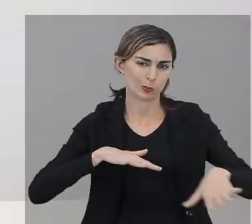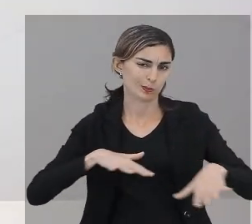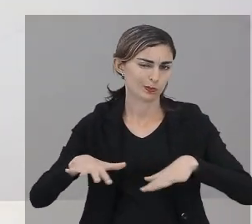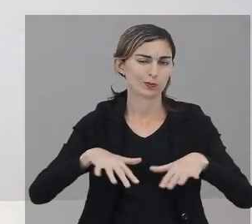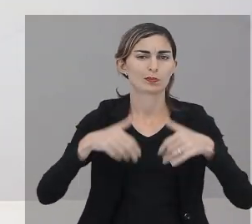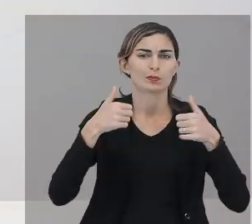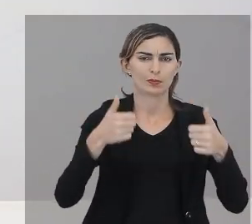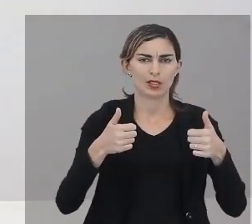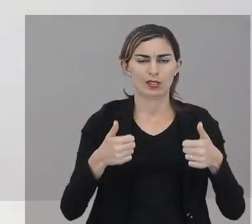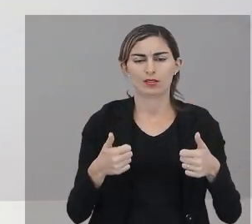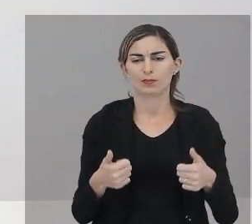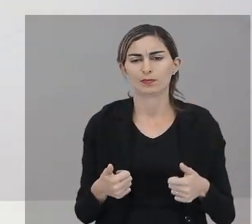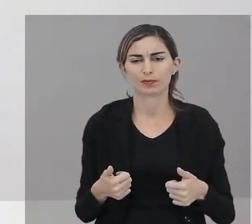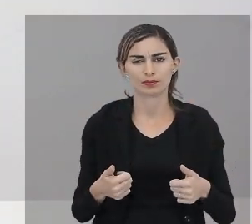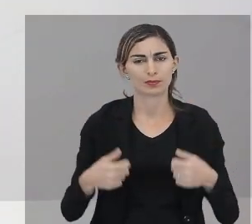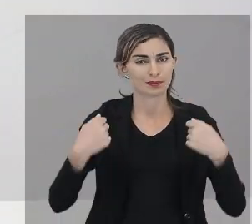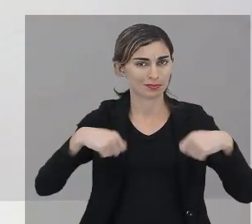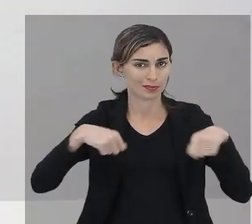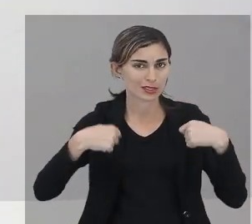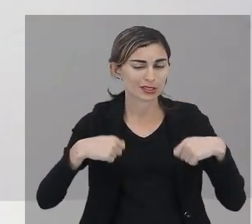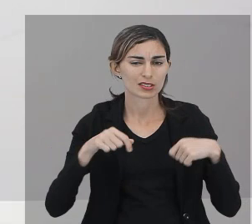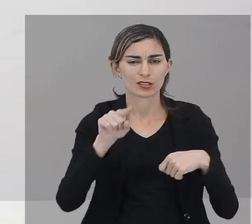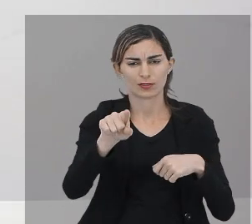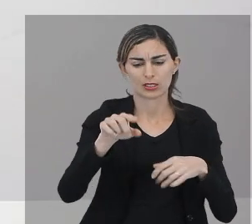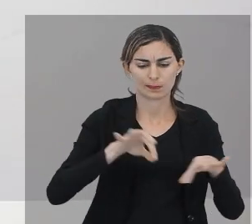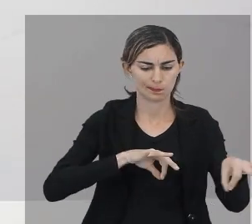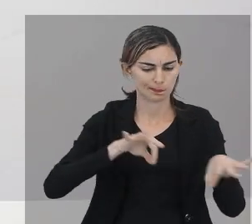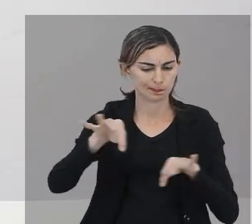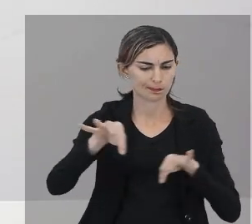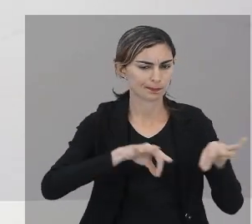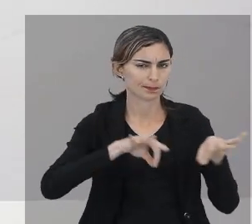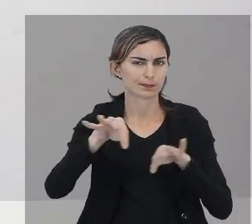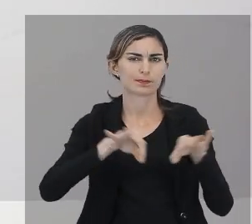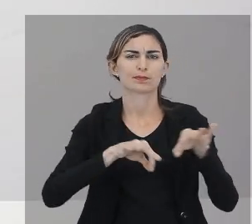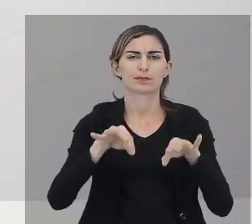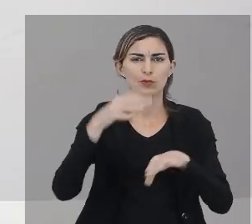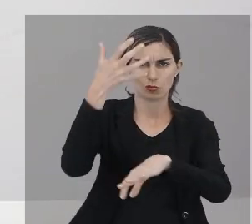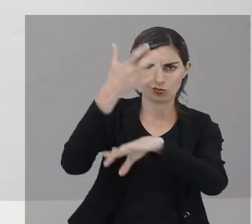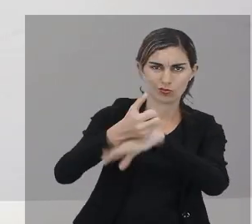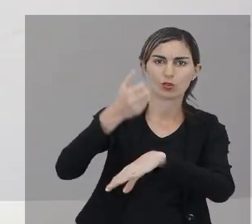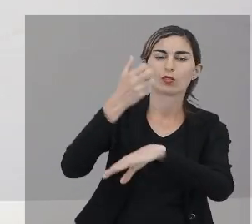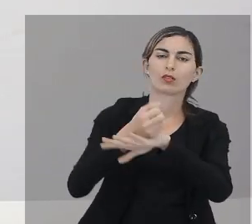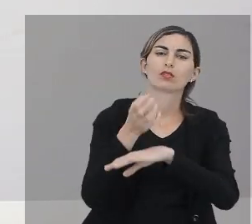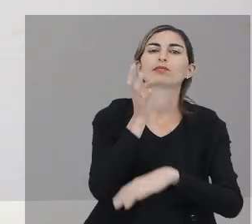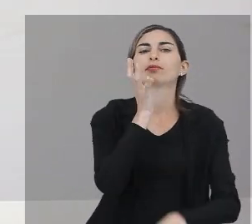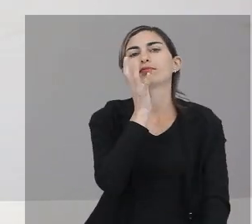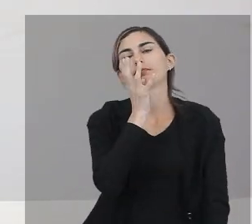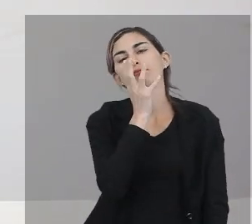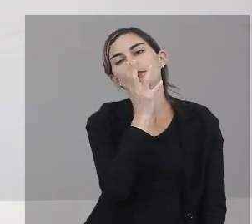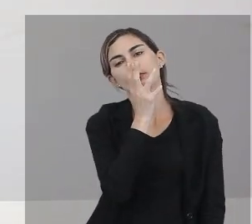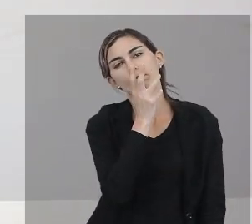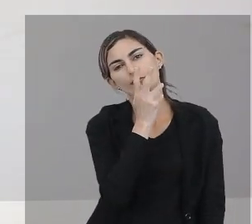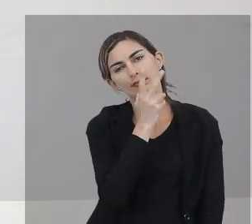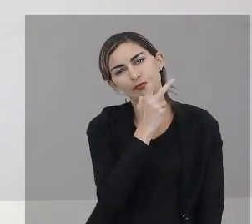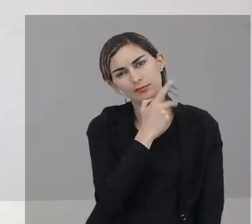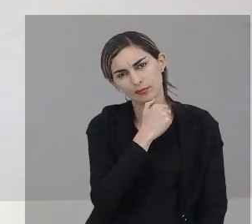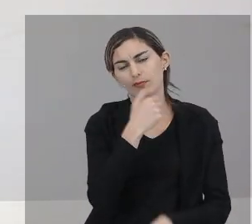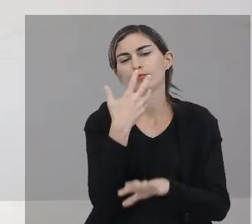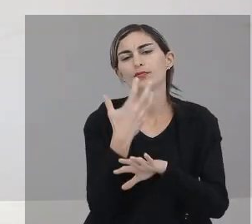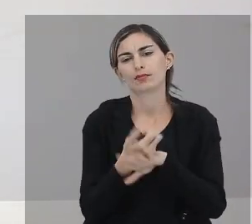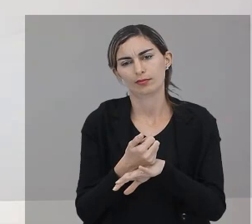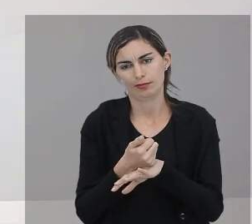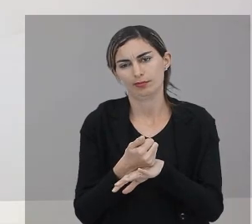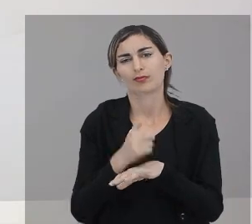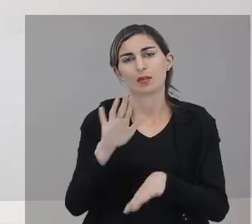computador. Então você vai ter que se preparar porque o download dele vai ser demorado,